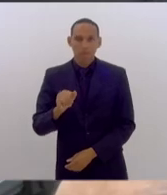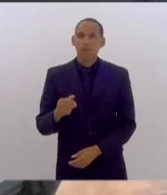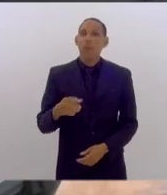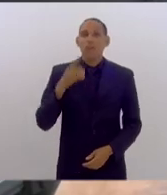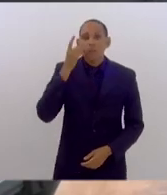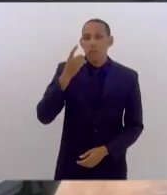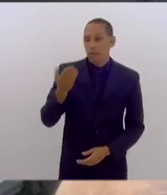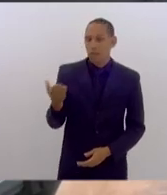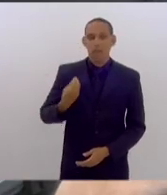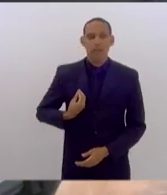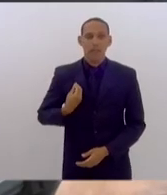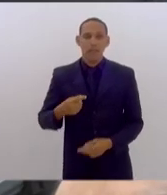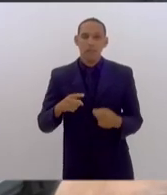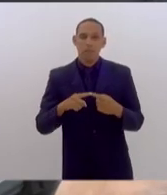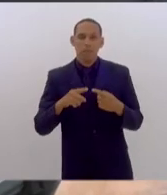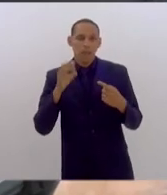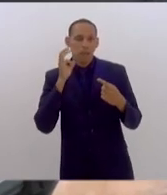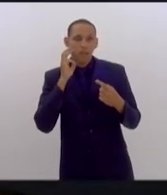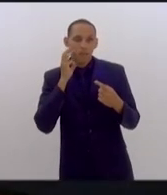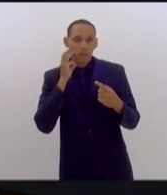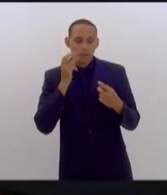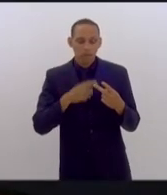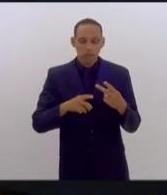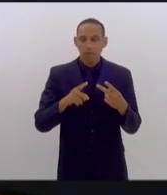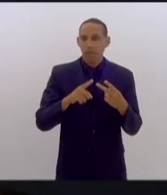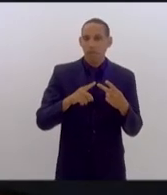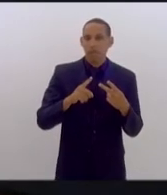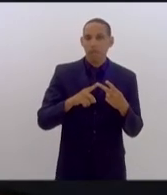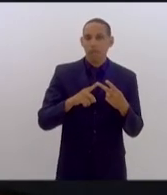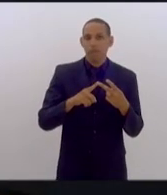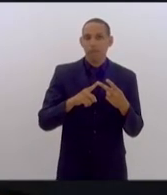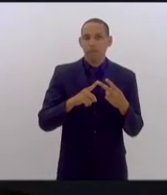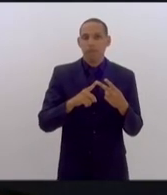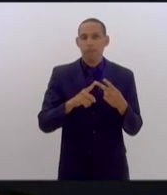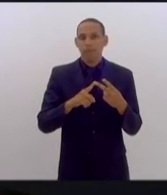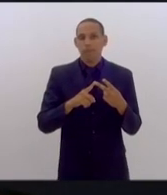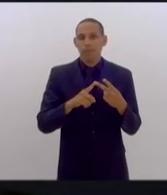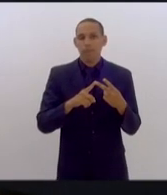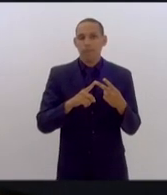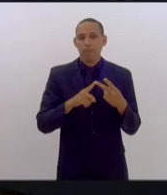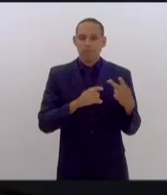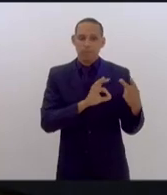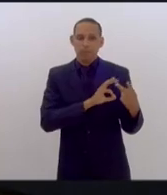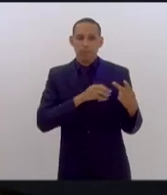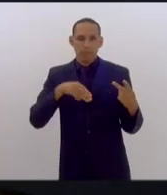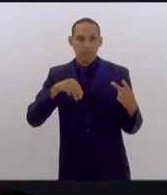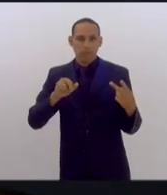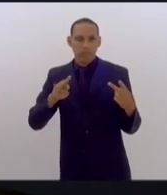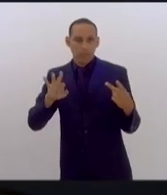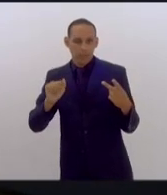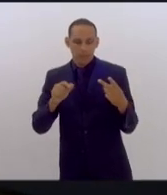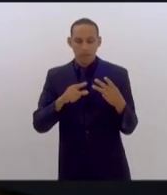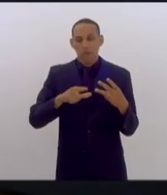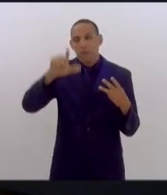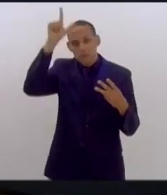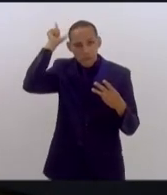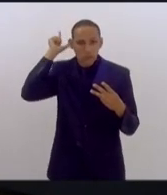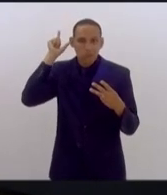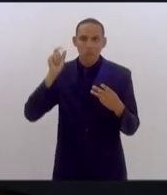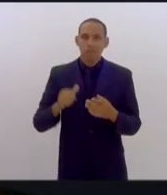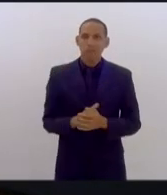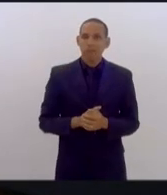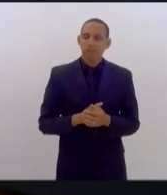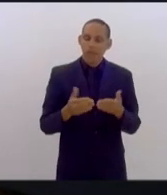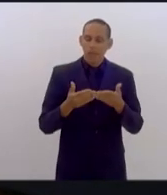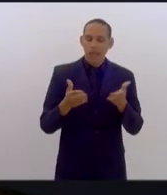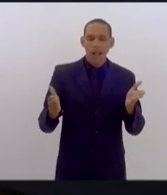dos deputados Deputado waldeck Carneiro deputada Martha Rocha pelos Paulo dupla